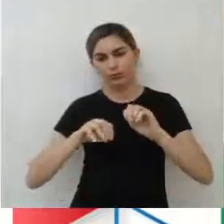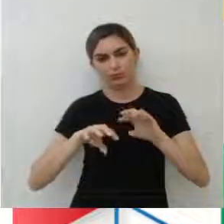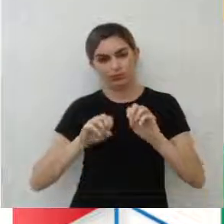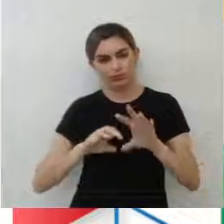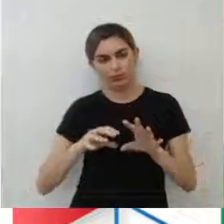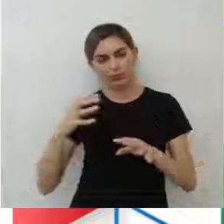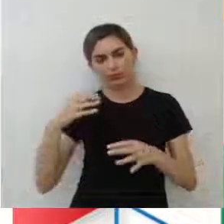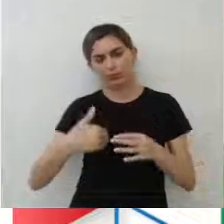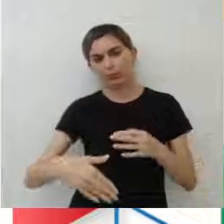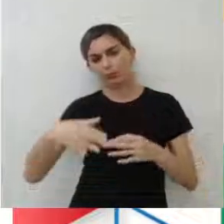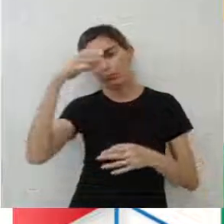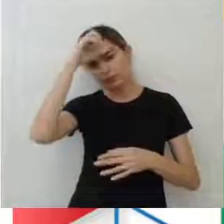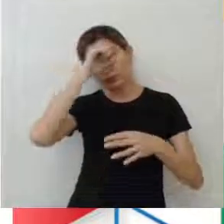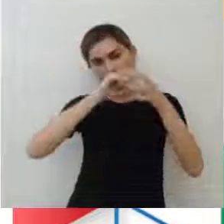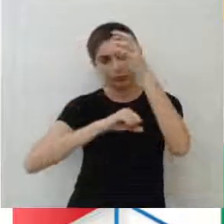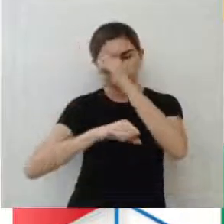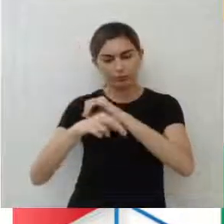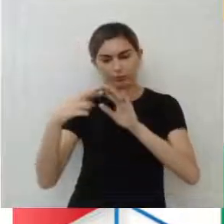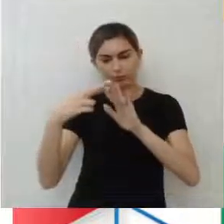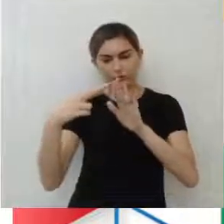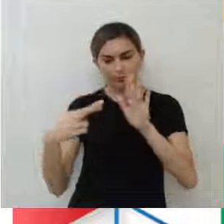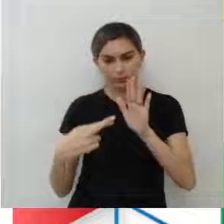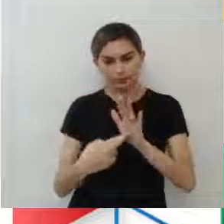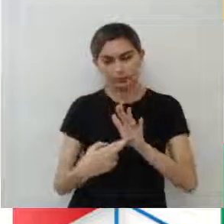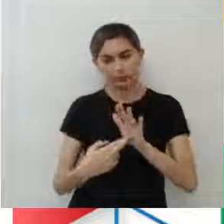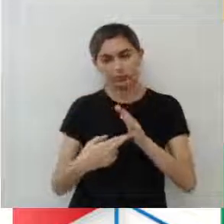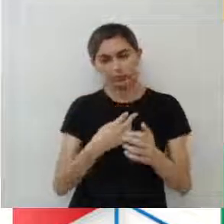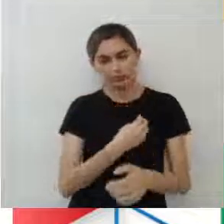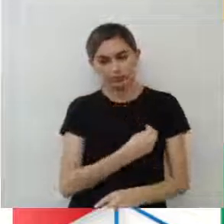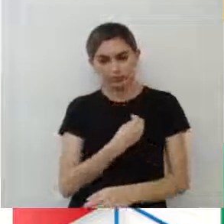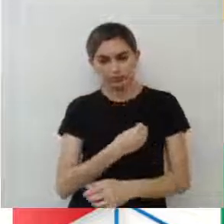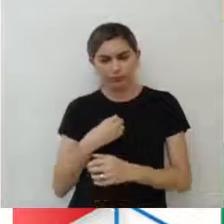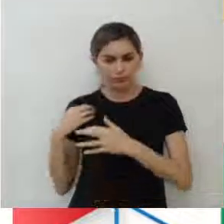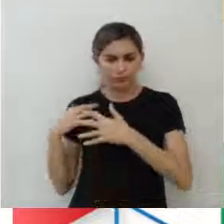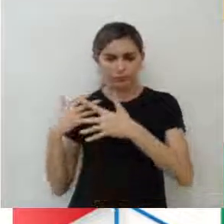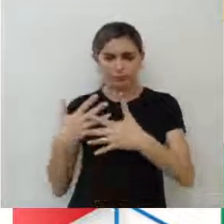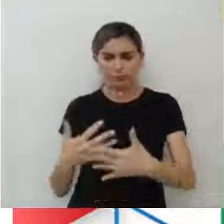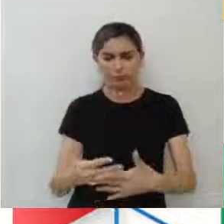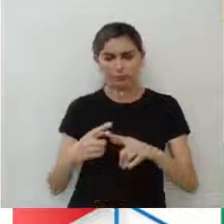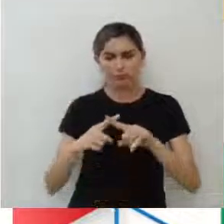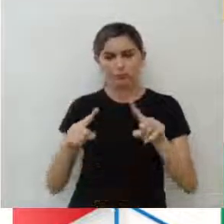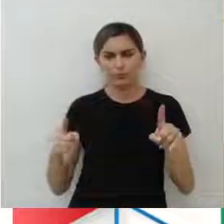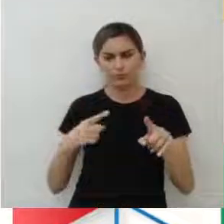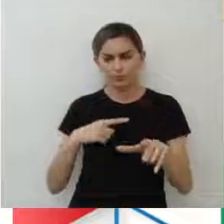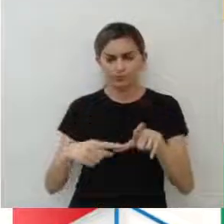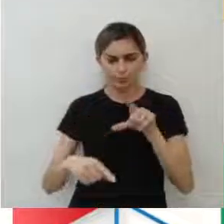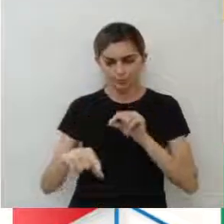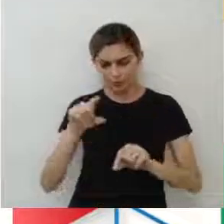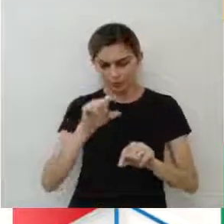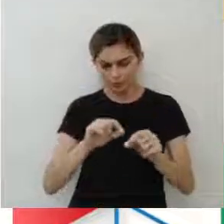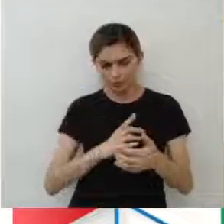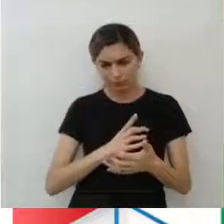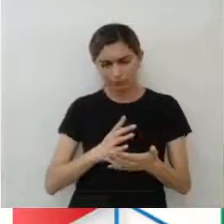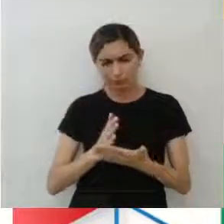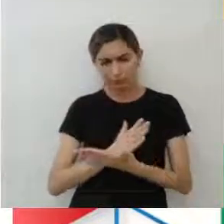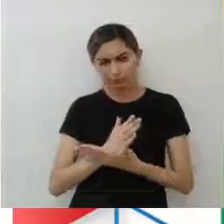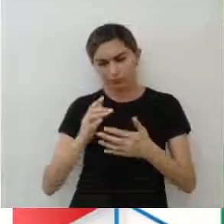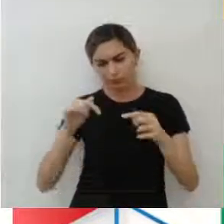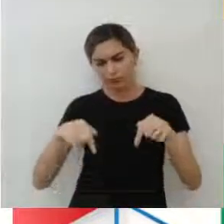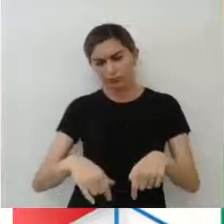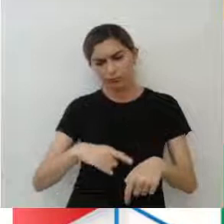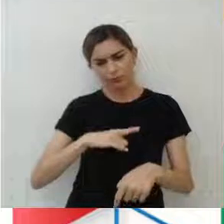vai aprendendo as regrinhas ortográficas ao longo da nossa vida. Mas eu separei algumas aqui que eu sei que muitas vezes vocês